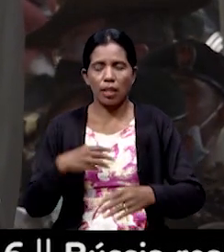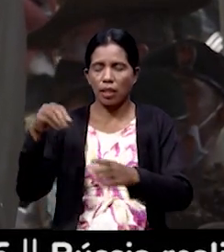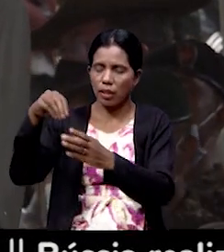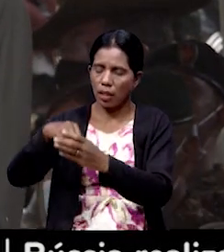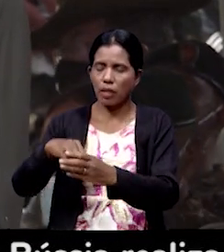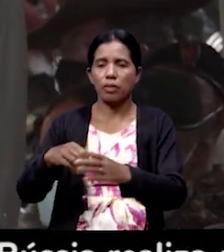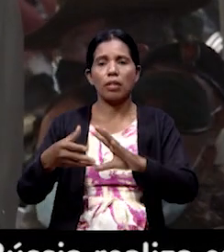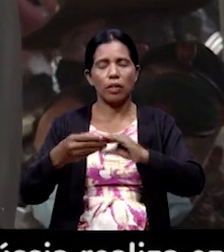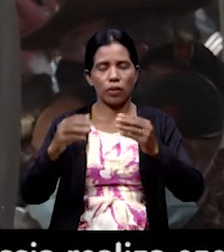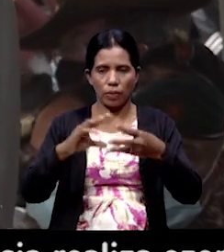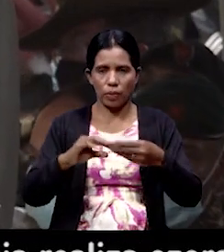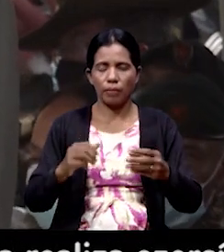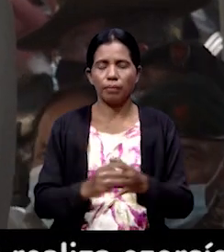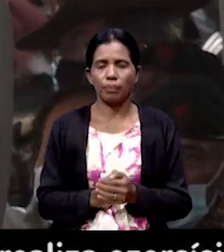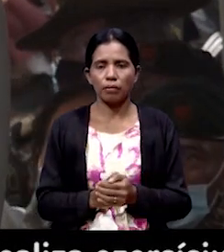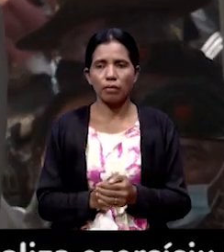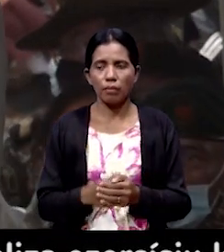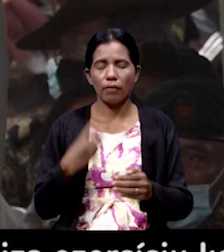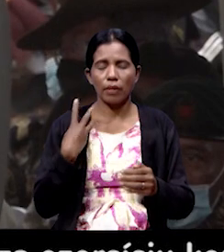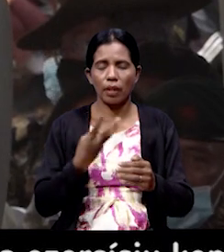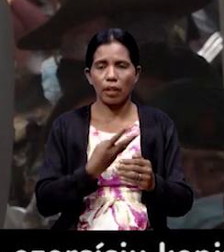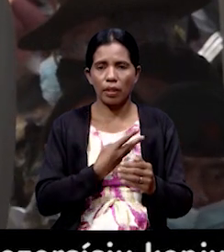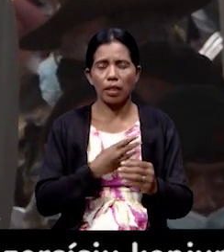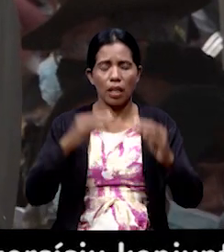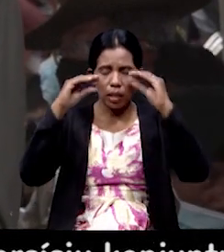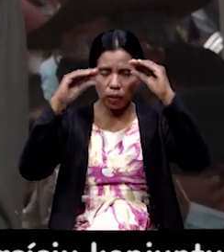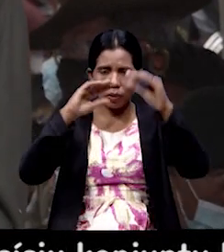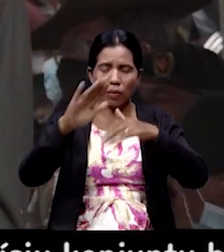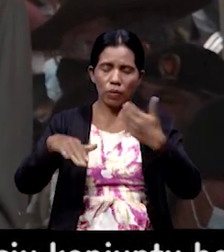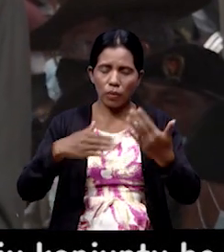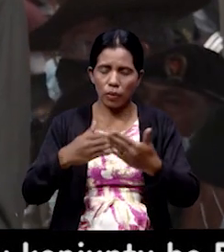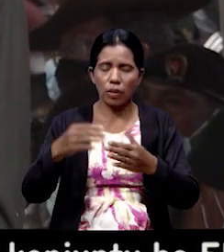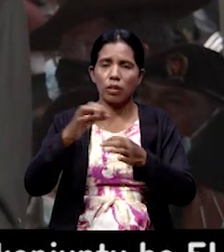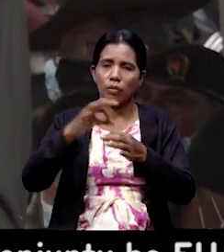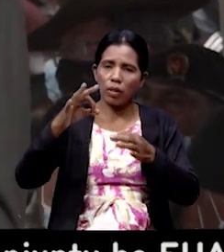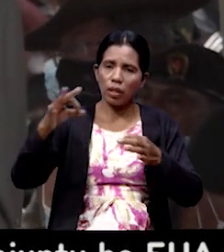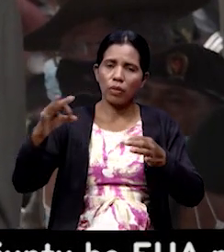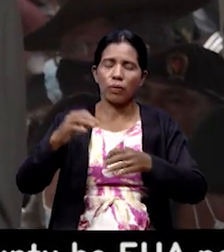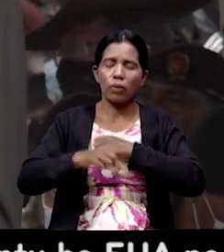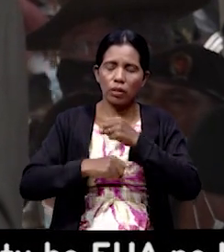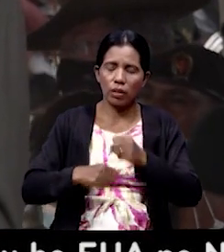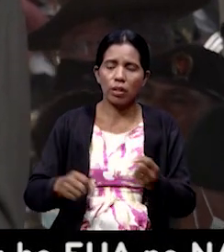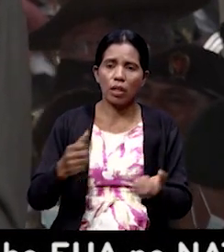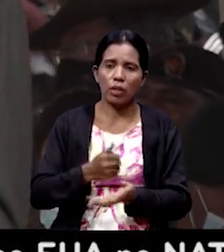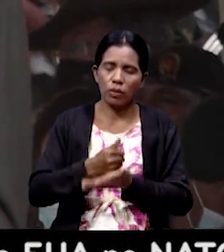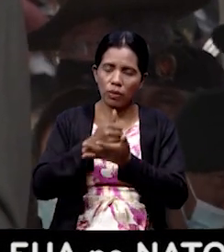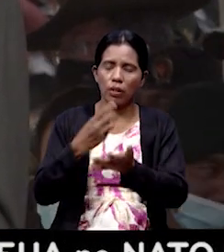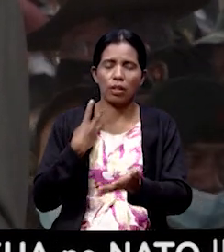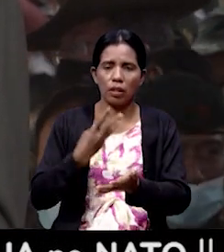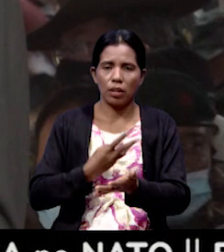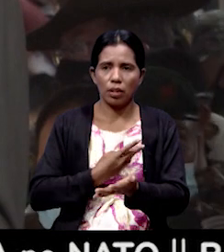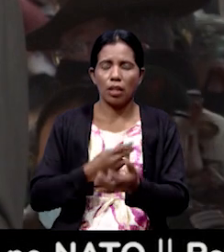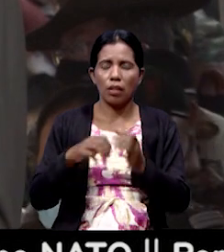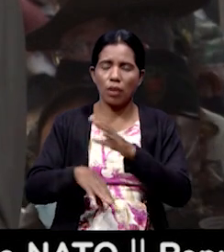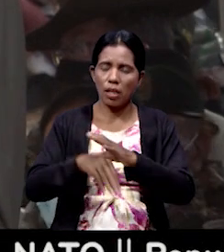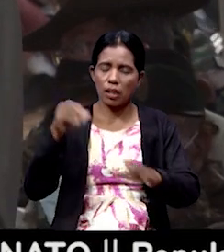nye determinasan nye dedikasan nye spiritu sakrifisi nye ideal atau kore povo